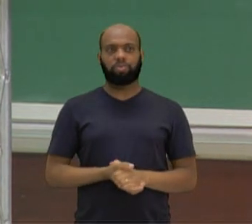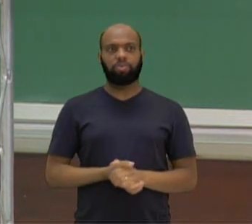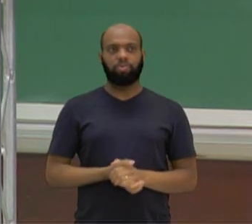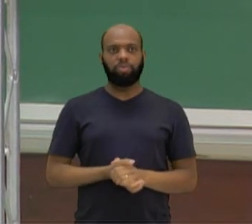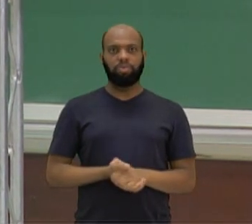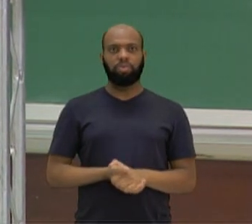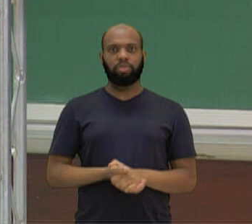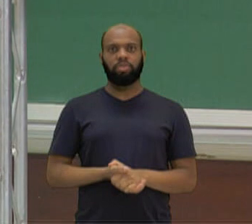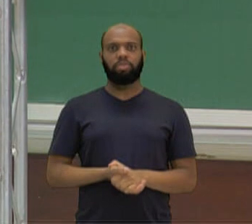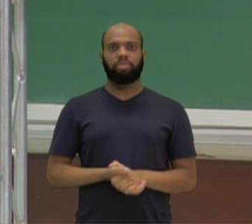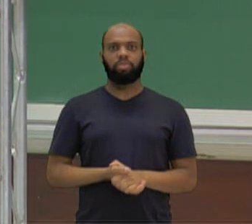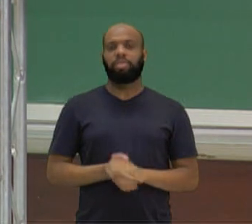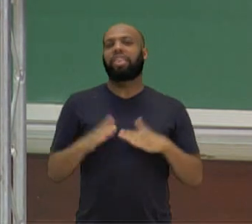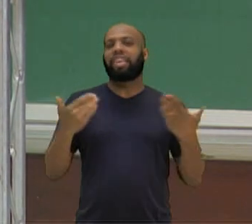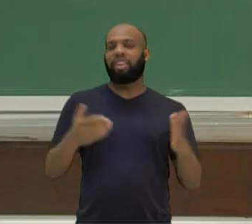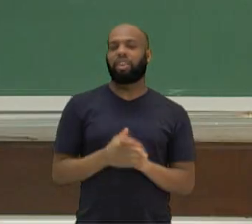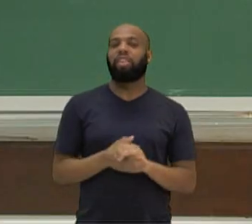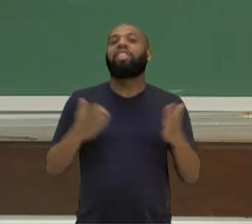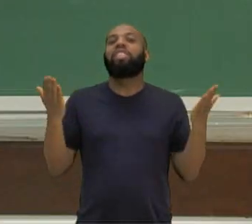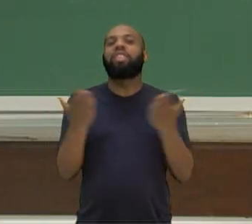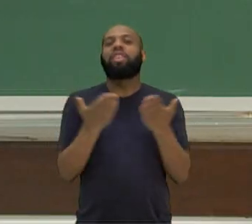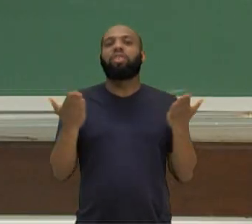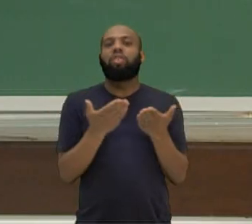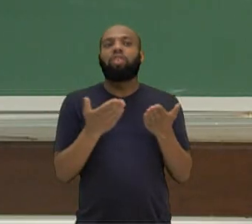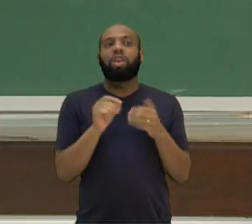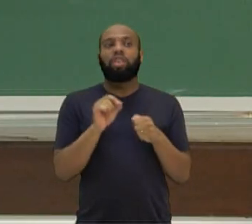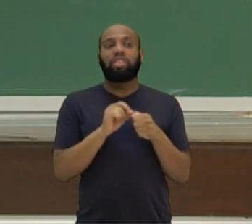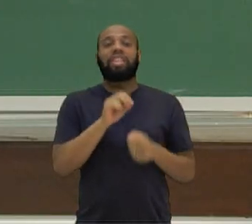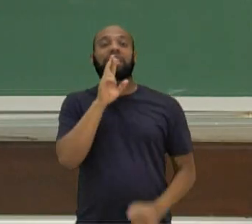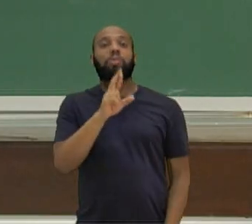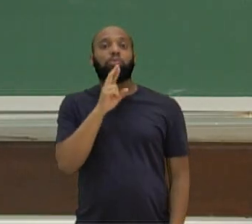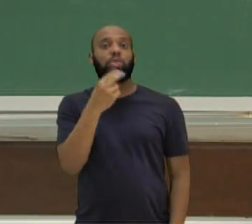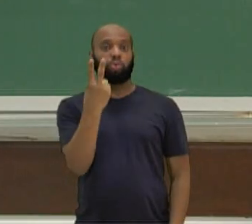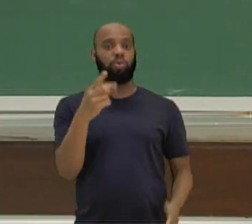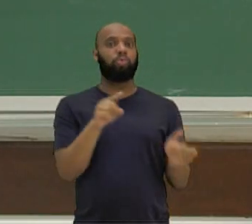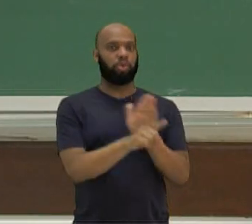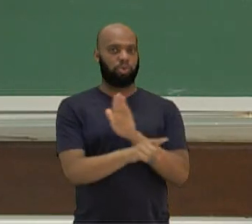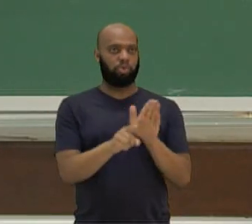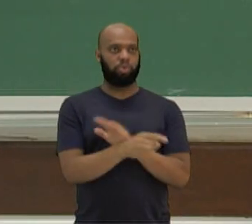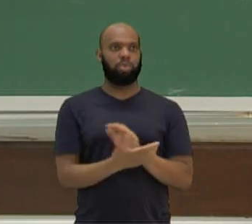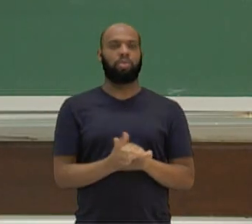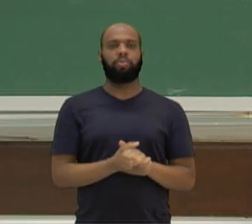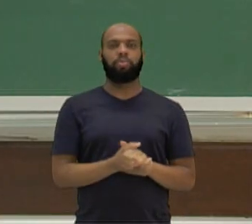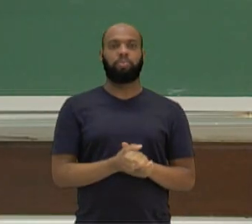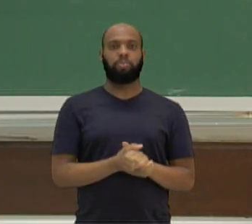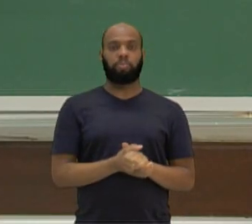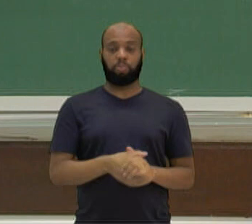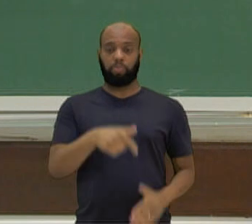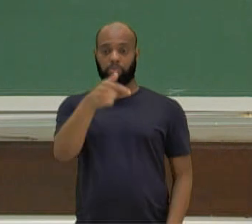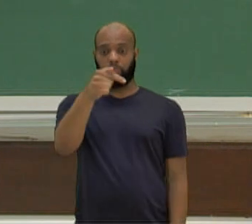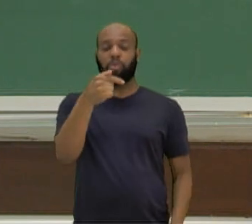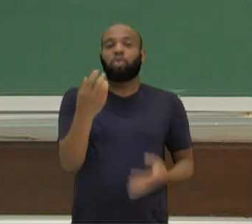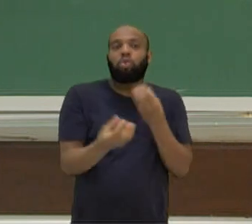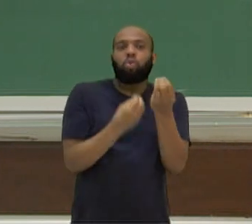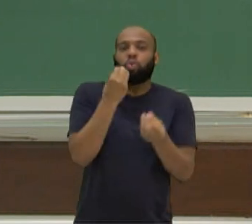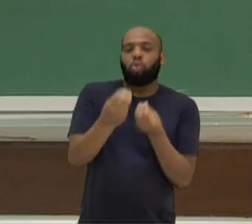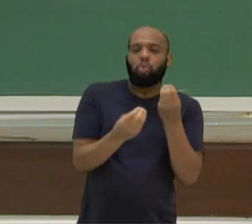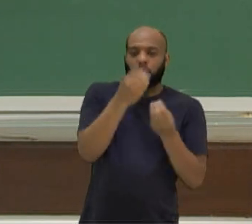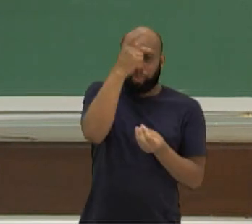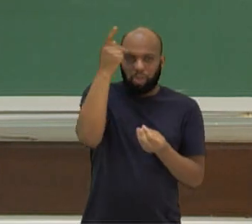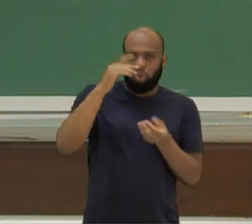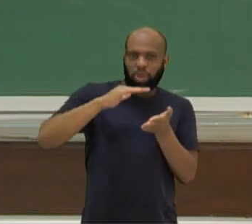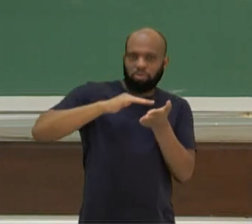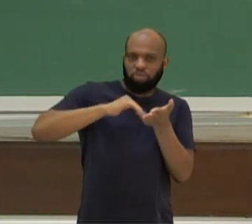Olha lá. E aí, agora nós vamos fazer dois quiz. Um é sobre ali como o autor substitui